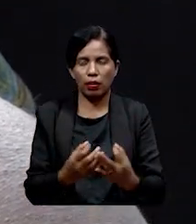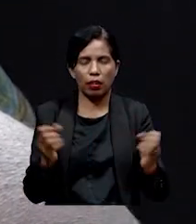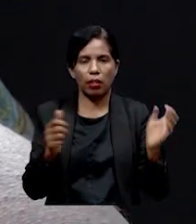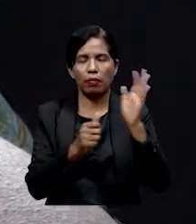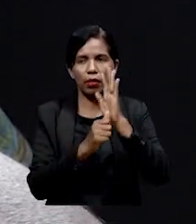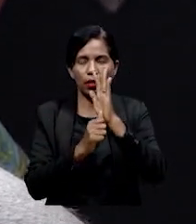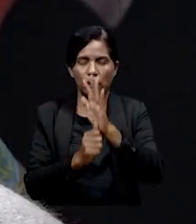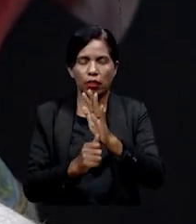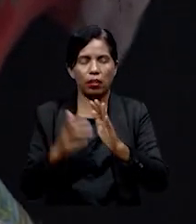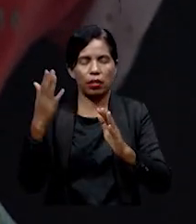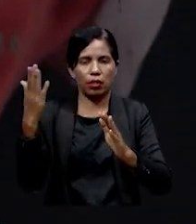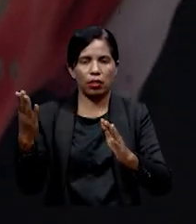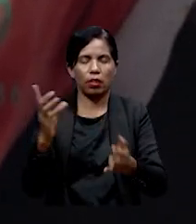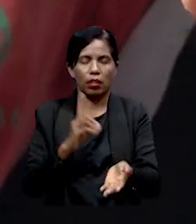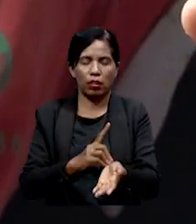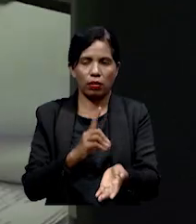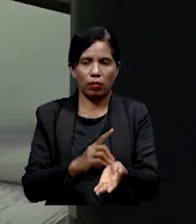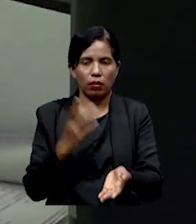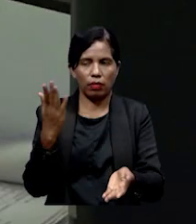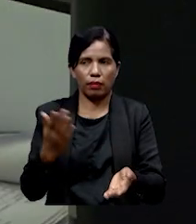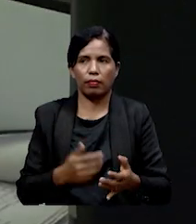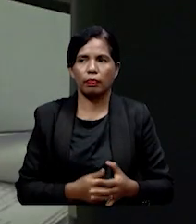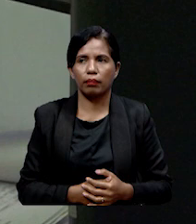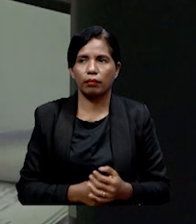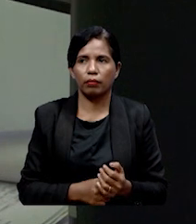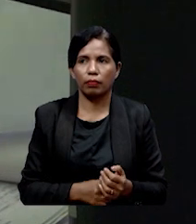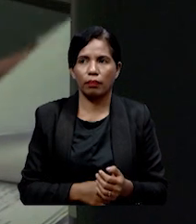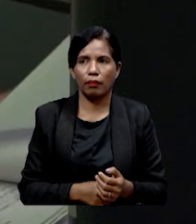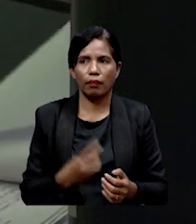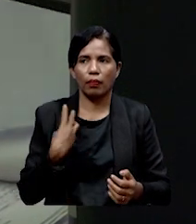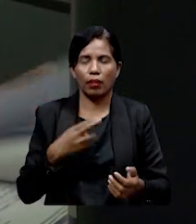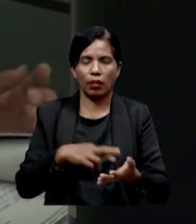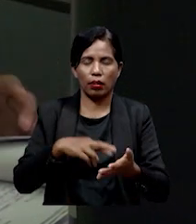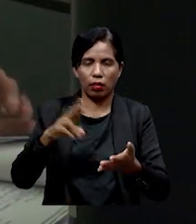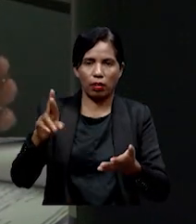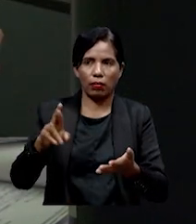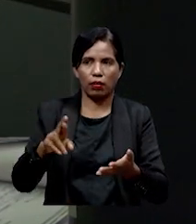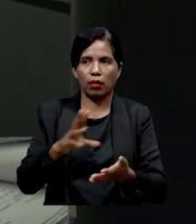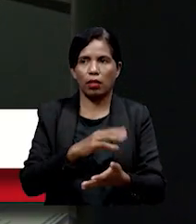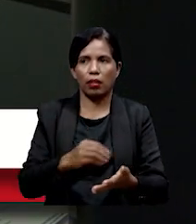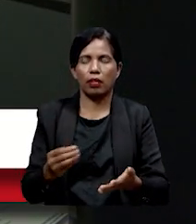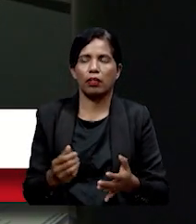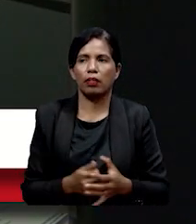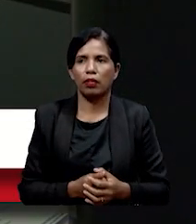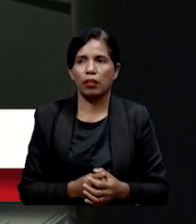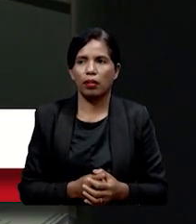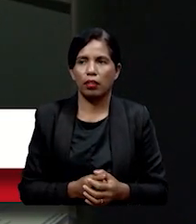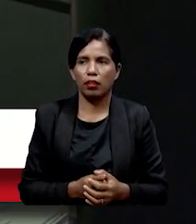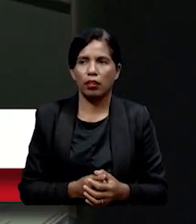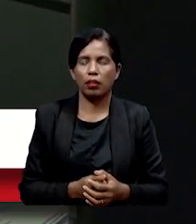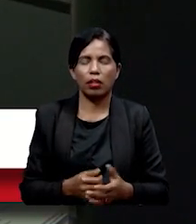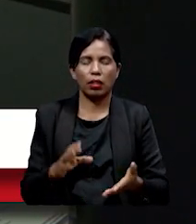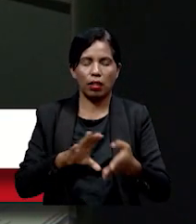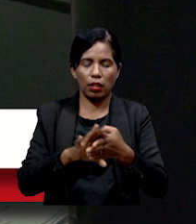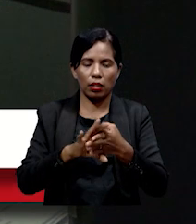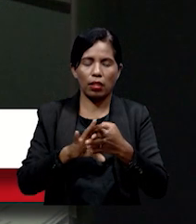apresenta an e a parte Junta Médico. Ne bem maca retan ona aprovação, maca por exemplo, se ne batismo la iha,